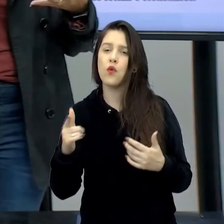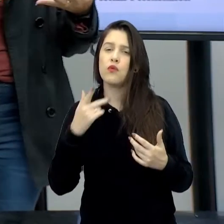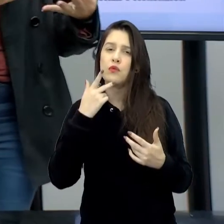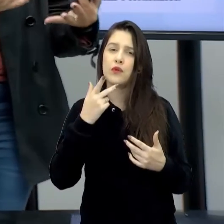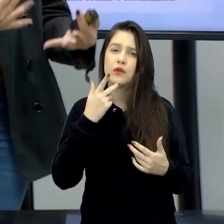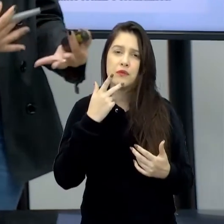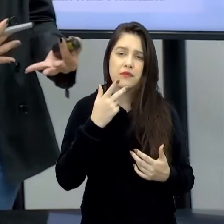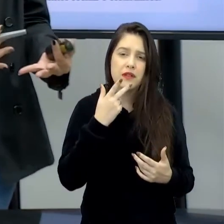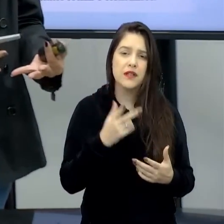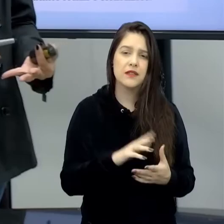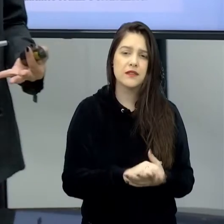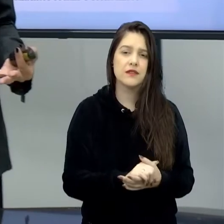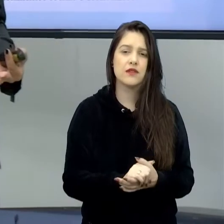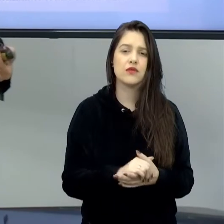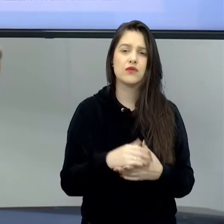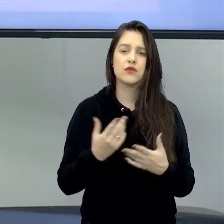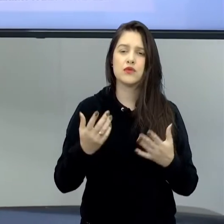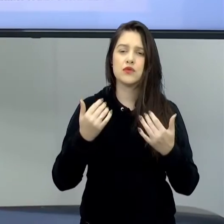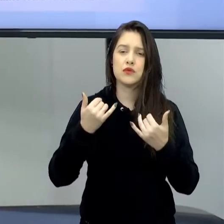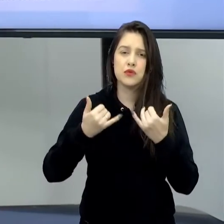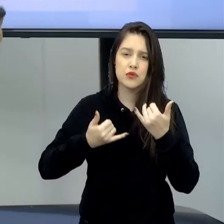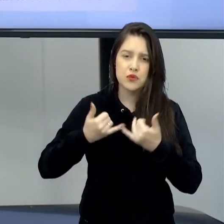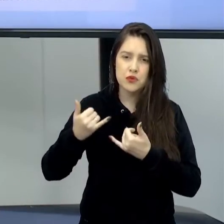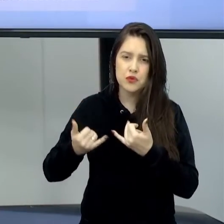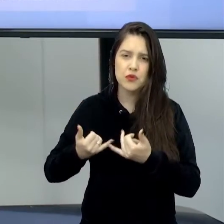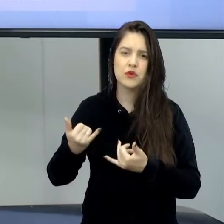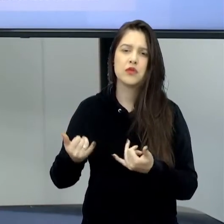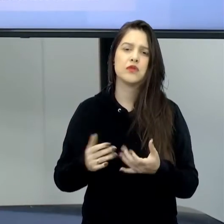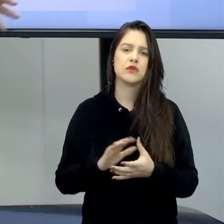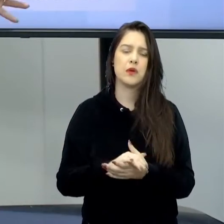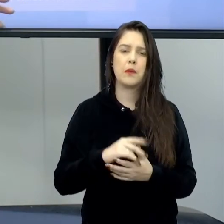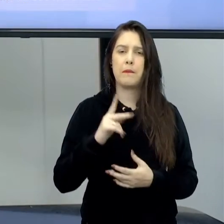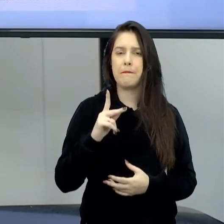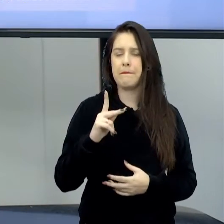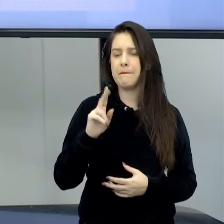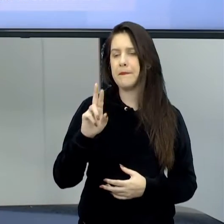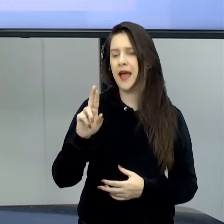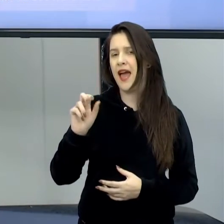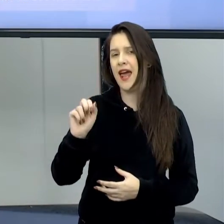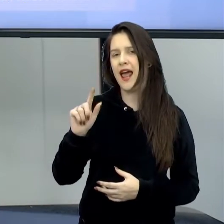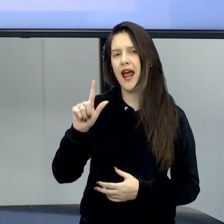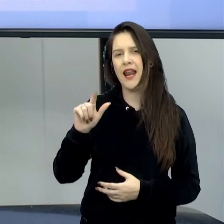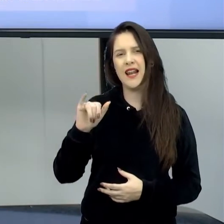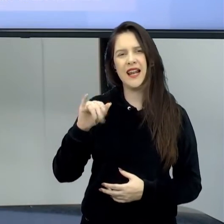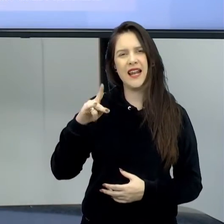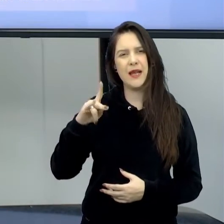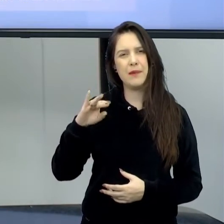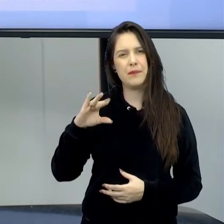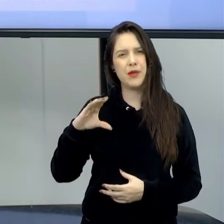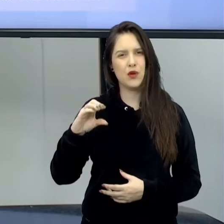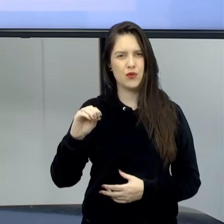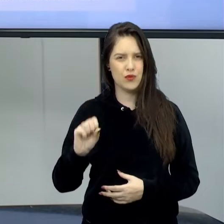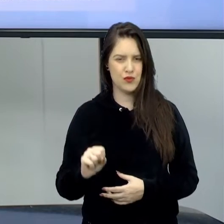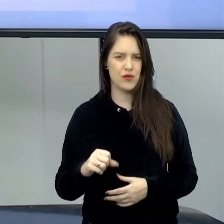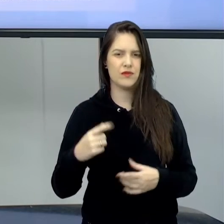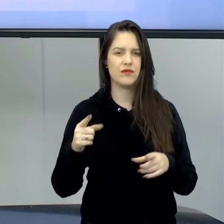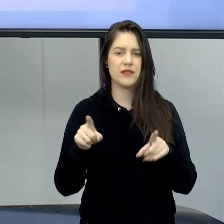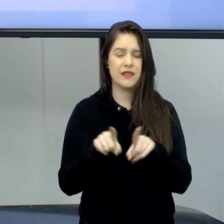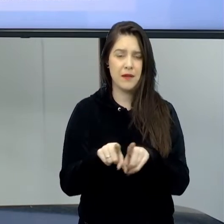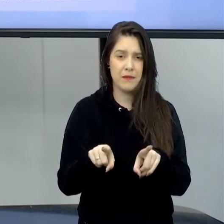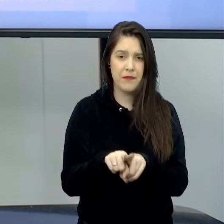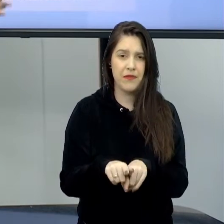fala da questão dos jogos, né, dos Paralímpicos, se passa pouco ali na emissora.